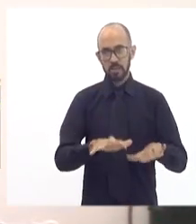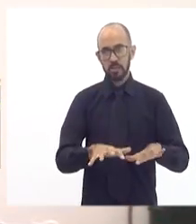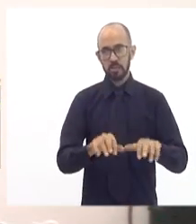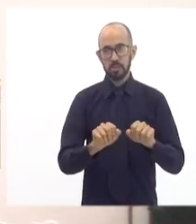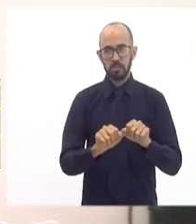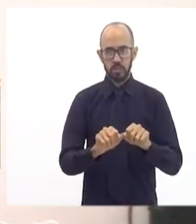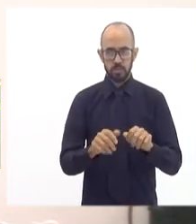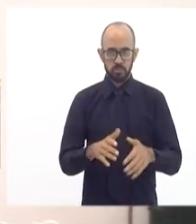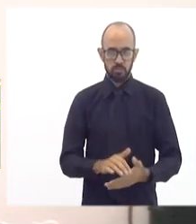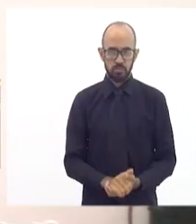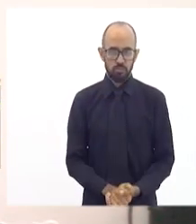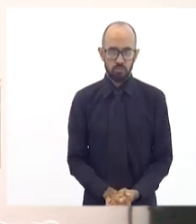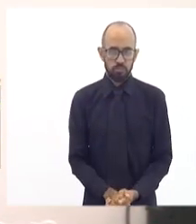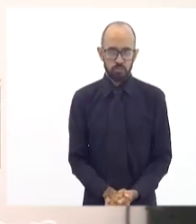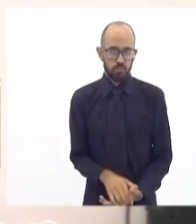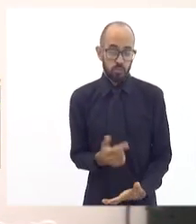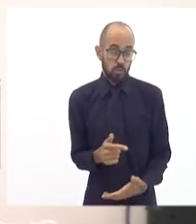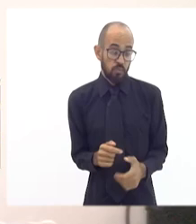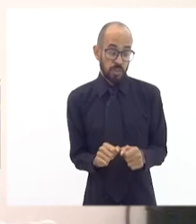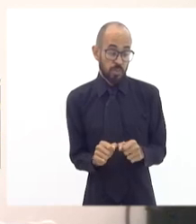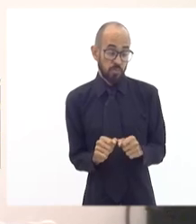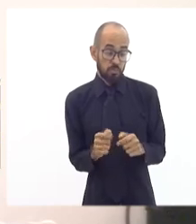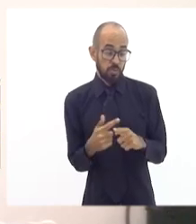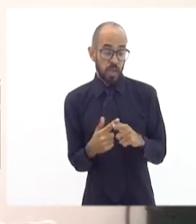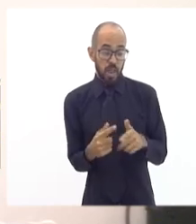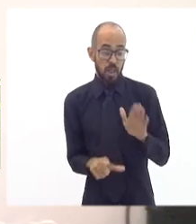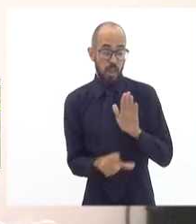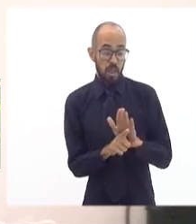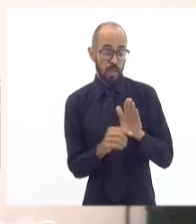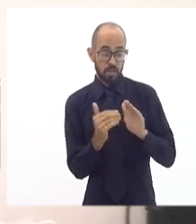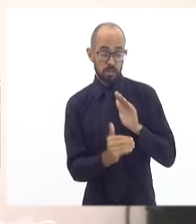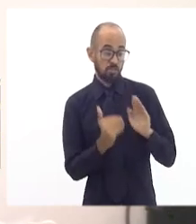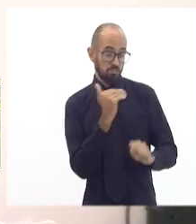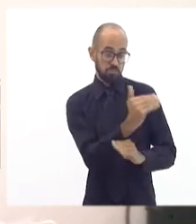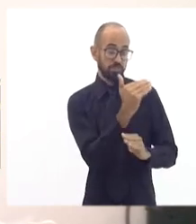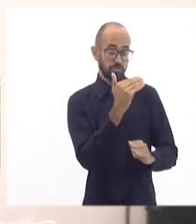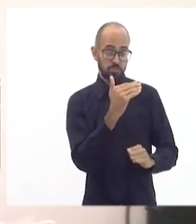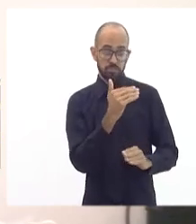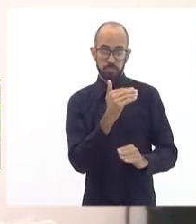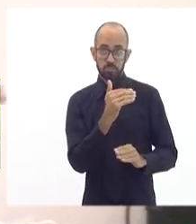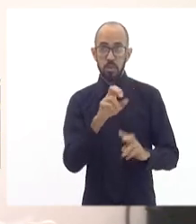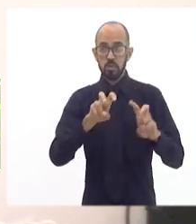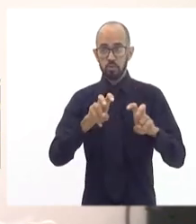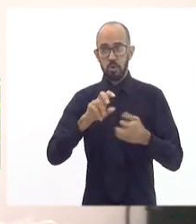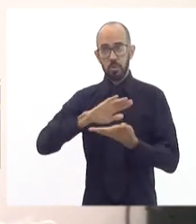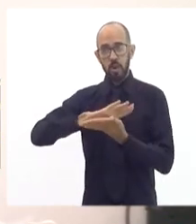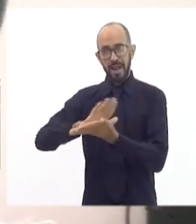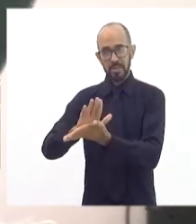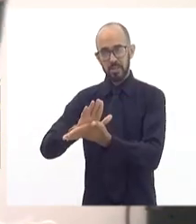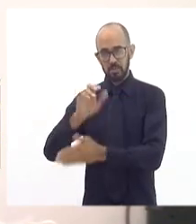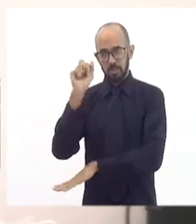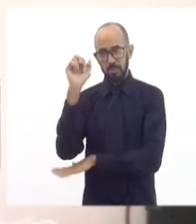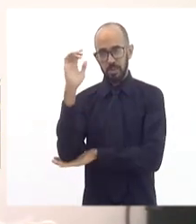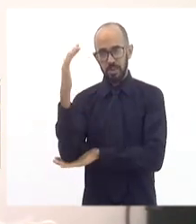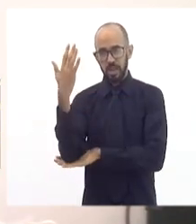legislação está sendo toda atropelada eu sobre o racismo ambiental eu tô acelerando que eu quero comentar o que as pessoas